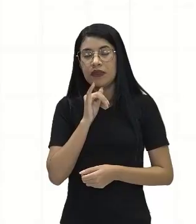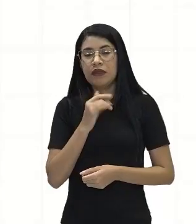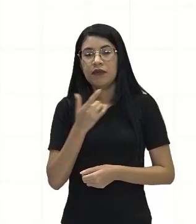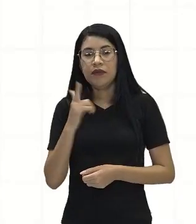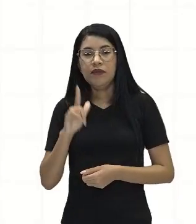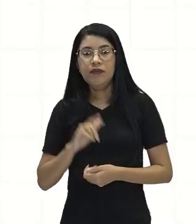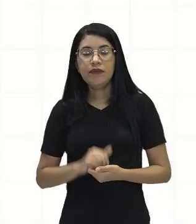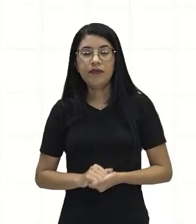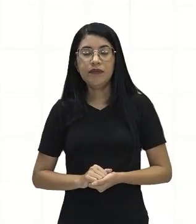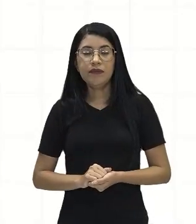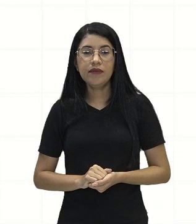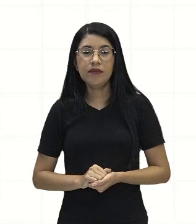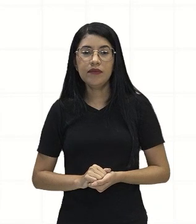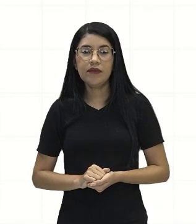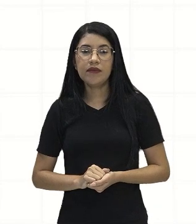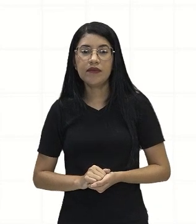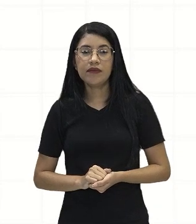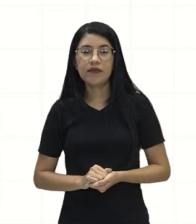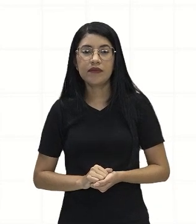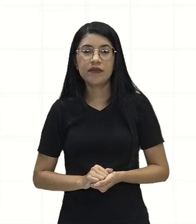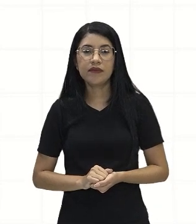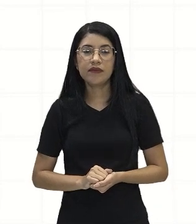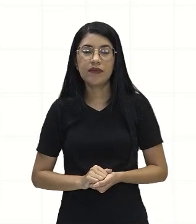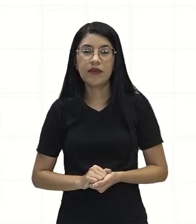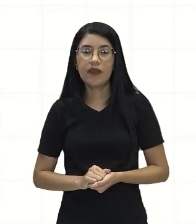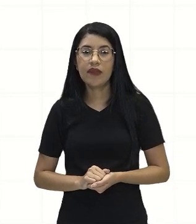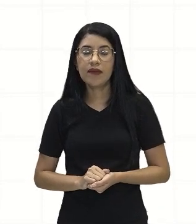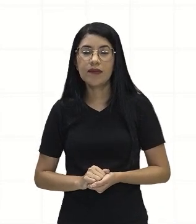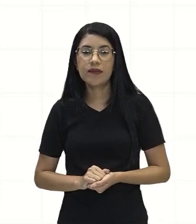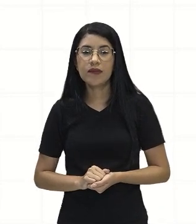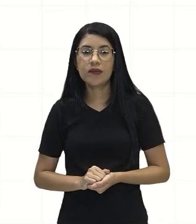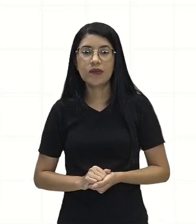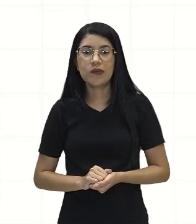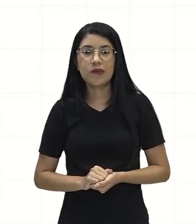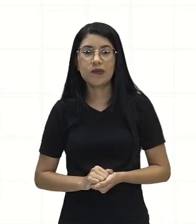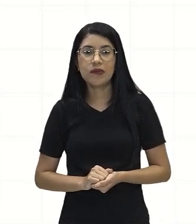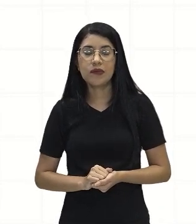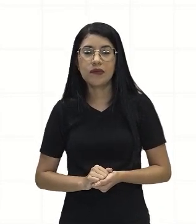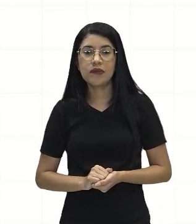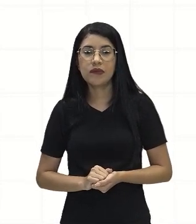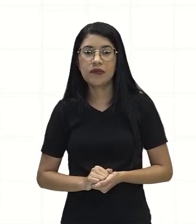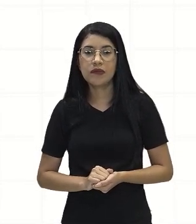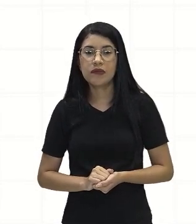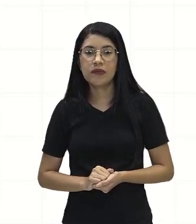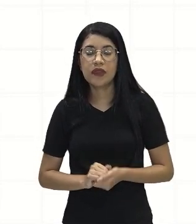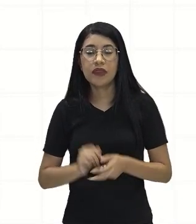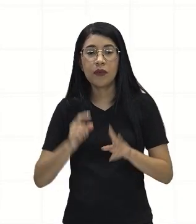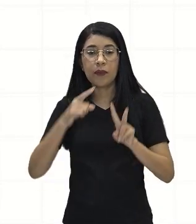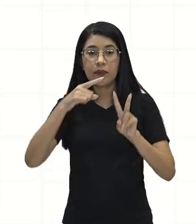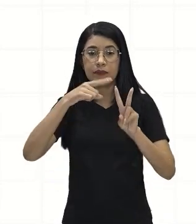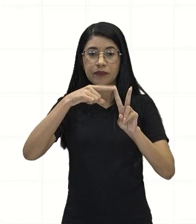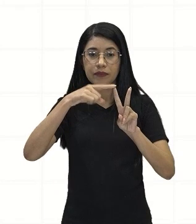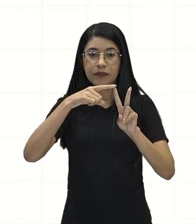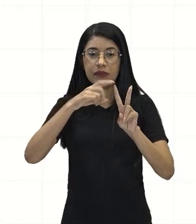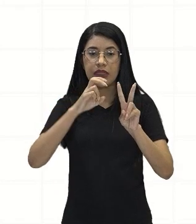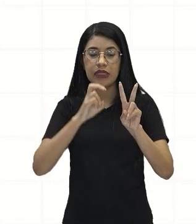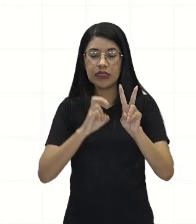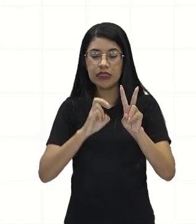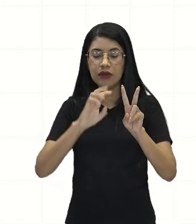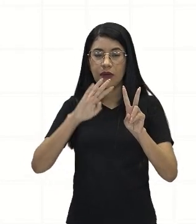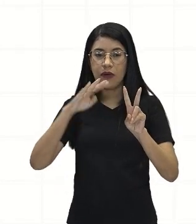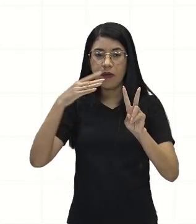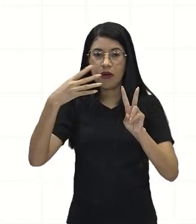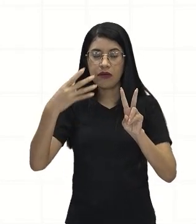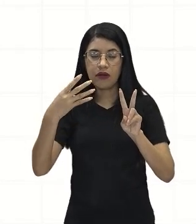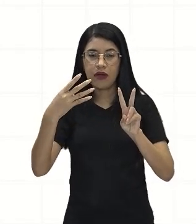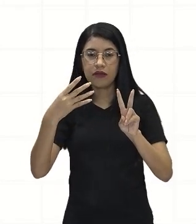está no quadro. Olha só. Então, qual é a raiz quadrada de 5 elevado a 4? Olha o